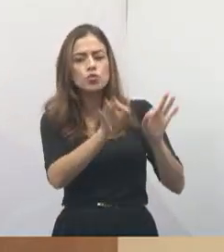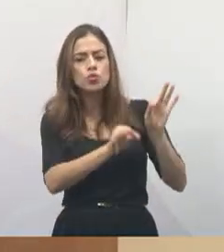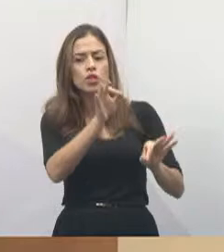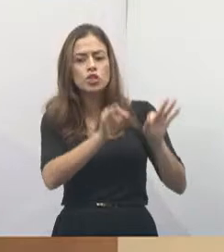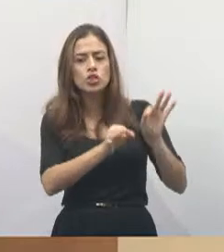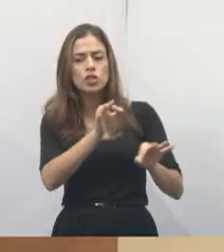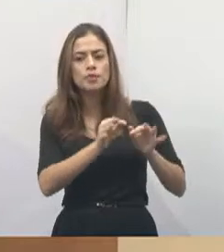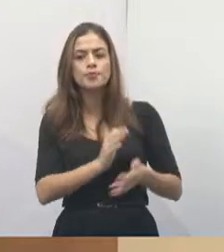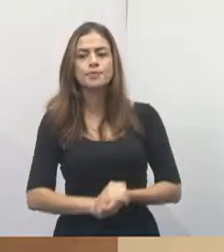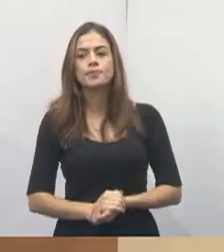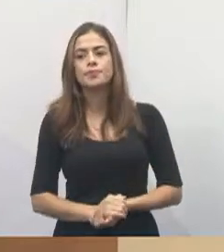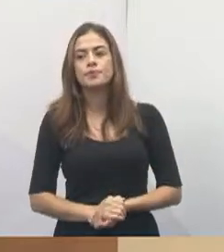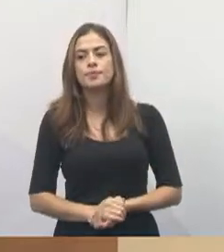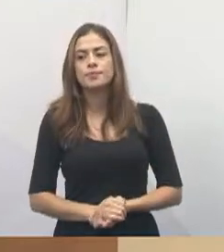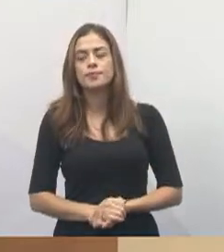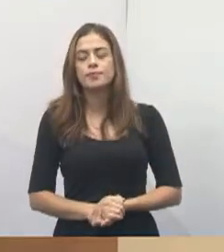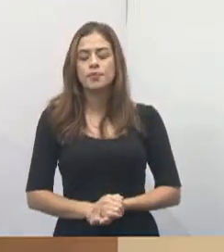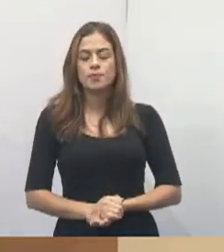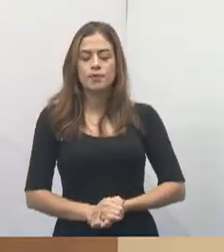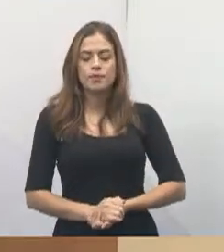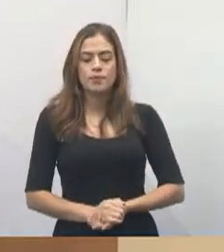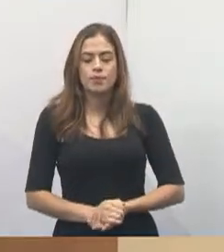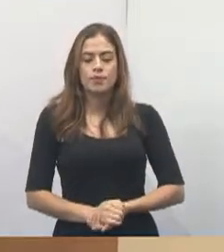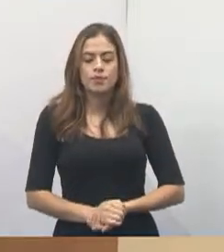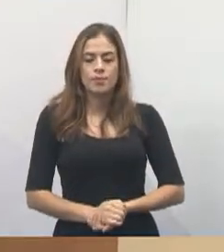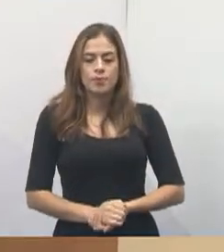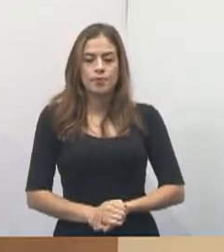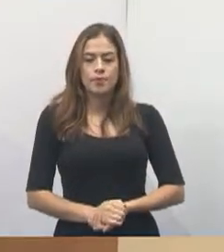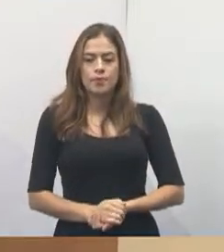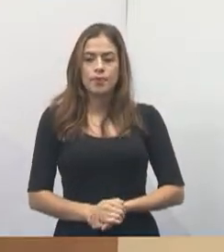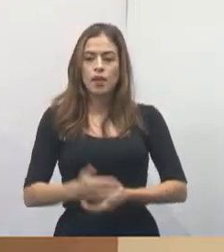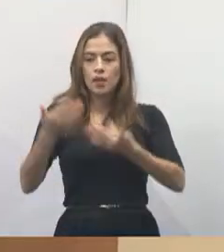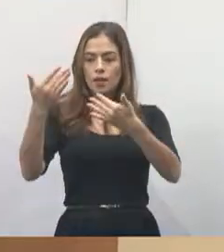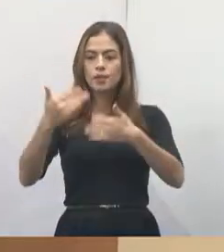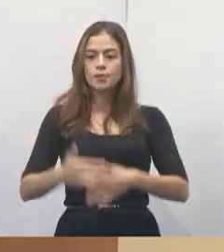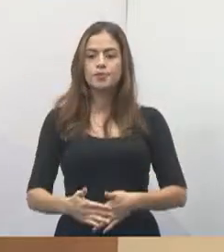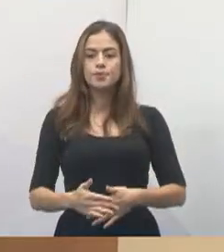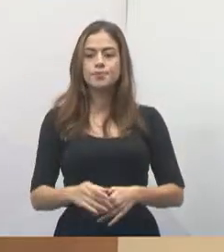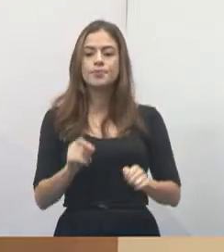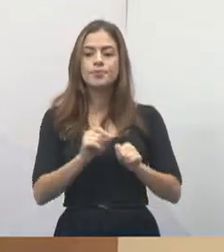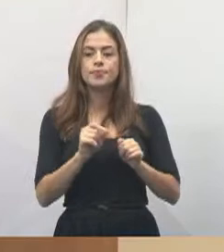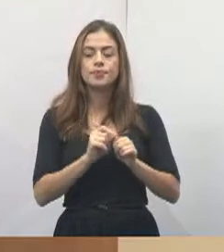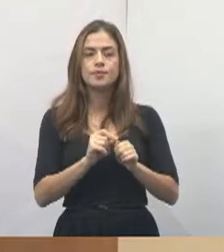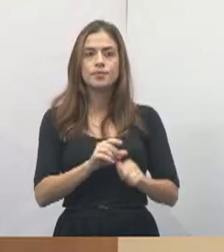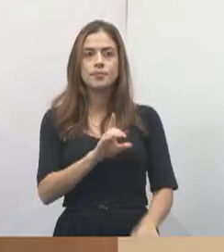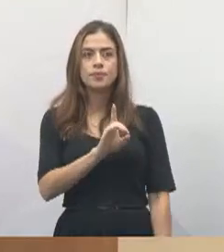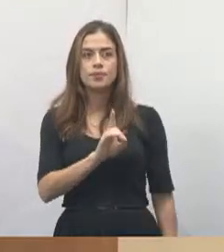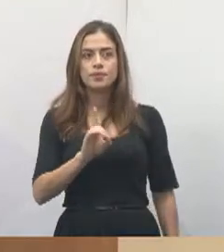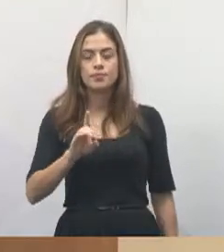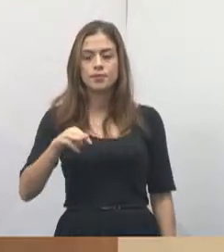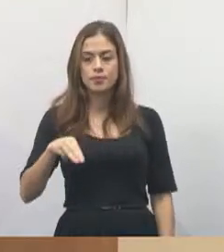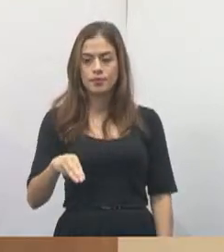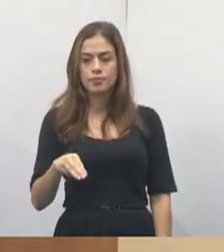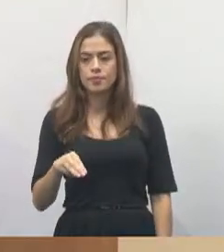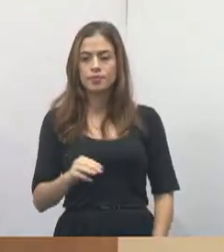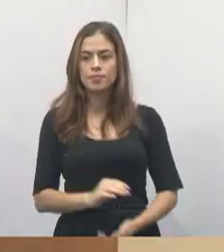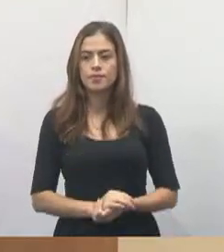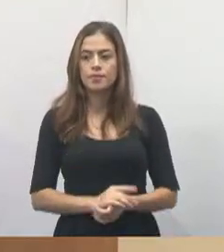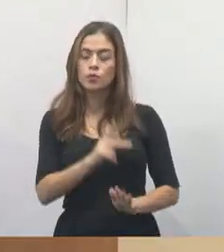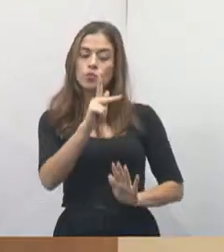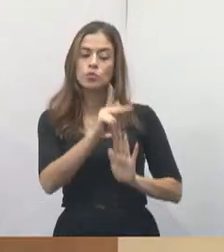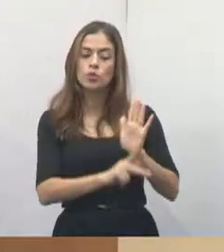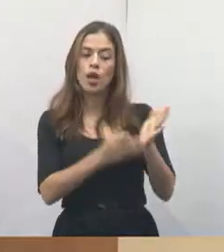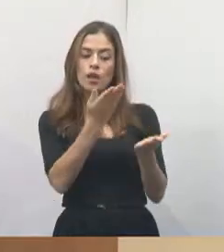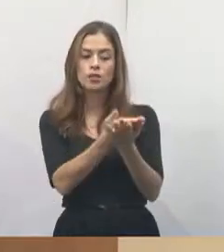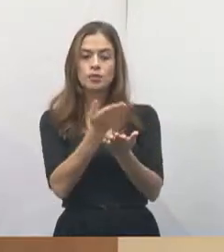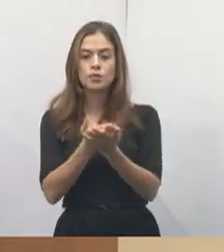doméstica. Atualmente, esse atendimento é feito na DDM, e nós estamos nesse projeto